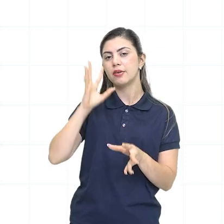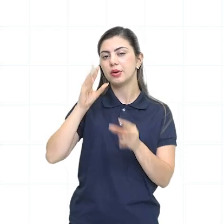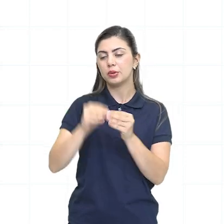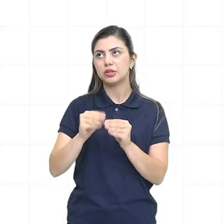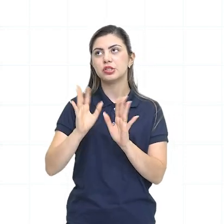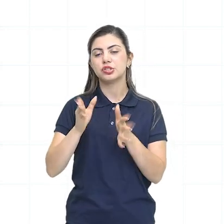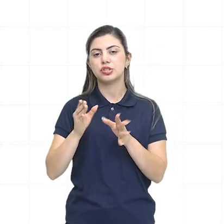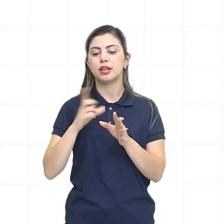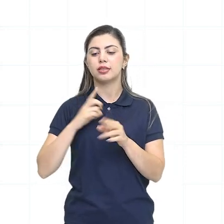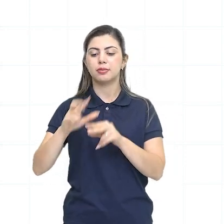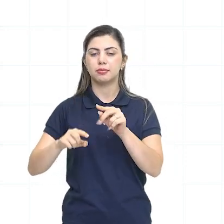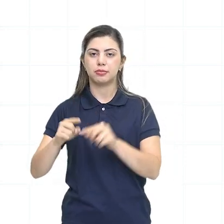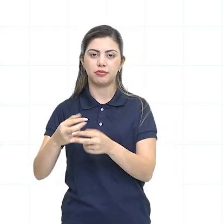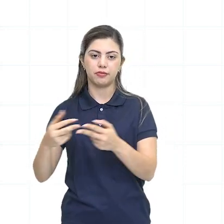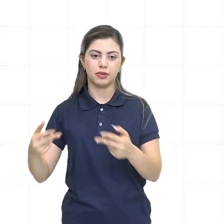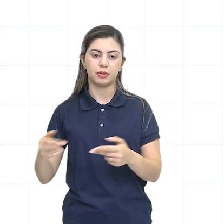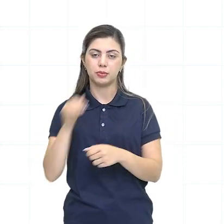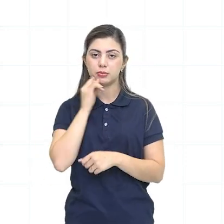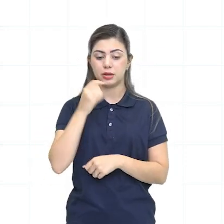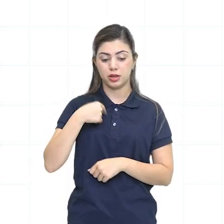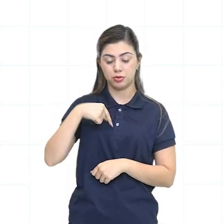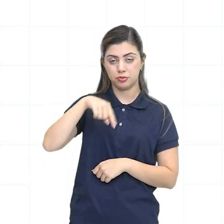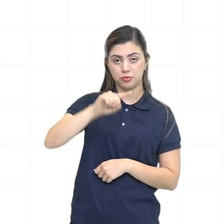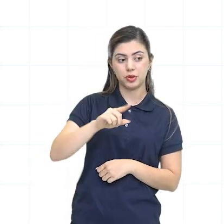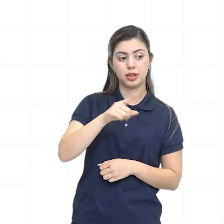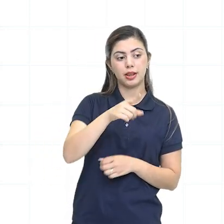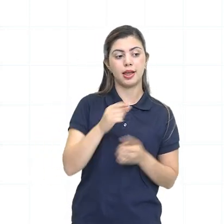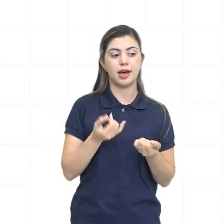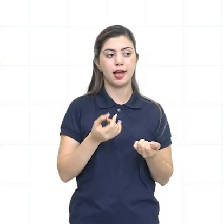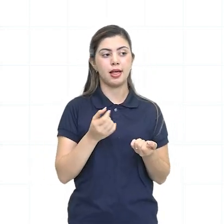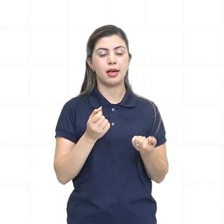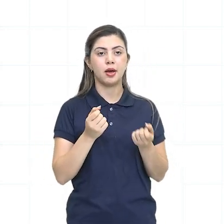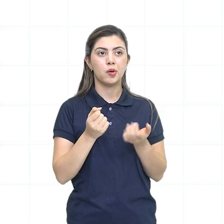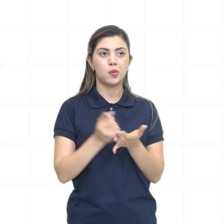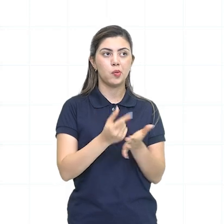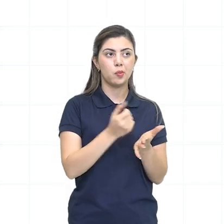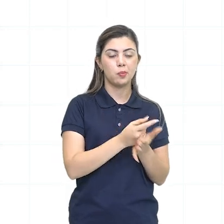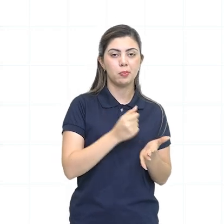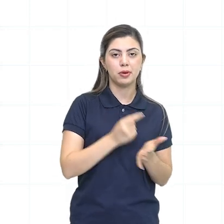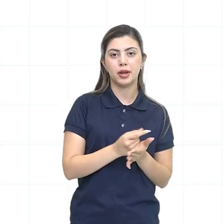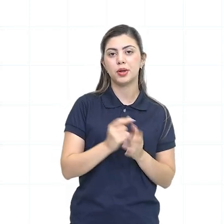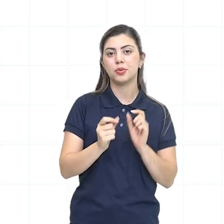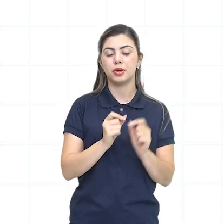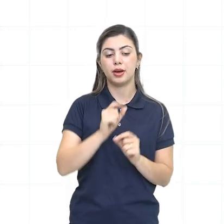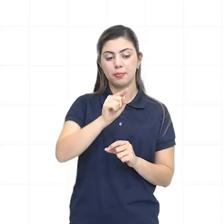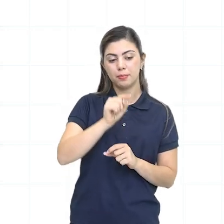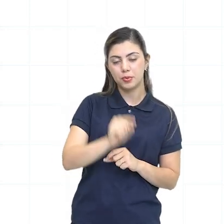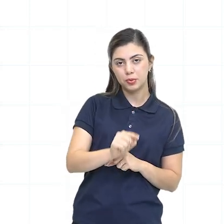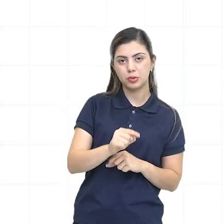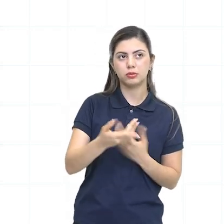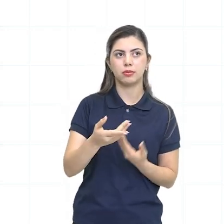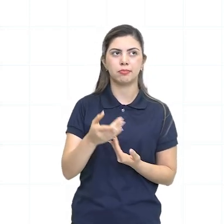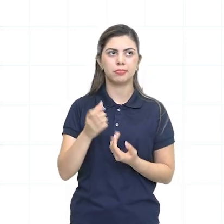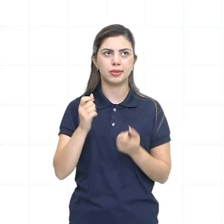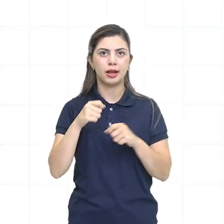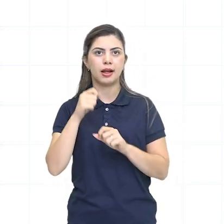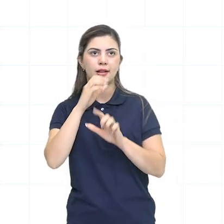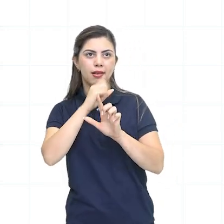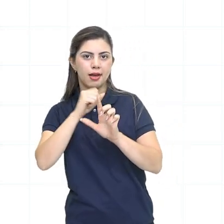Então, fui à feira e comprei 2 pontos. Laranja, limão, manga e etc.